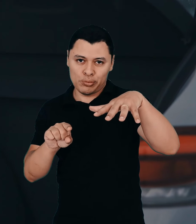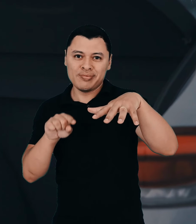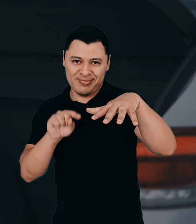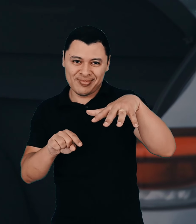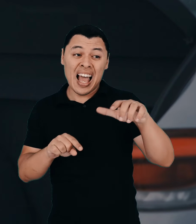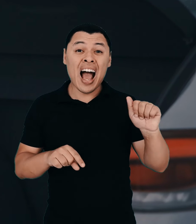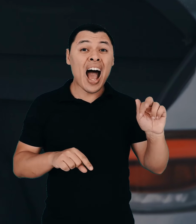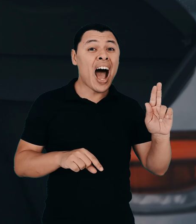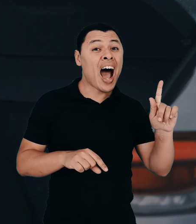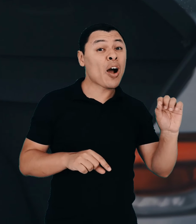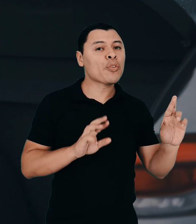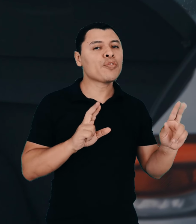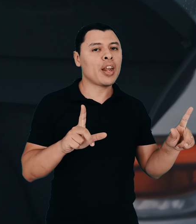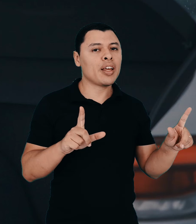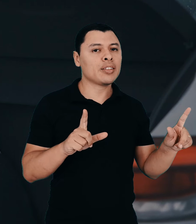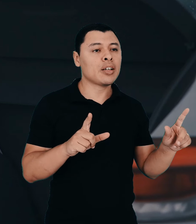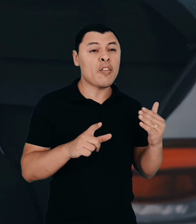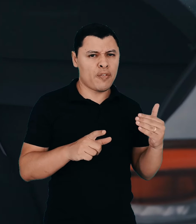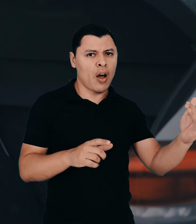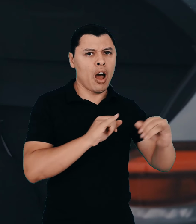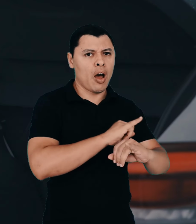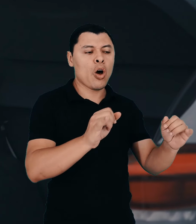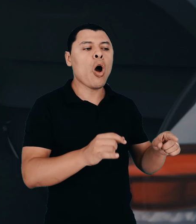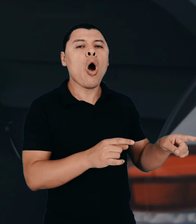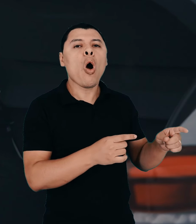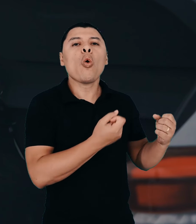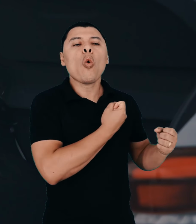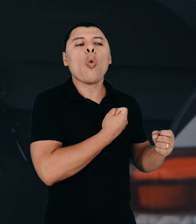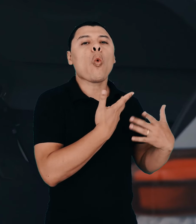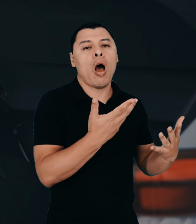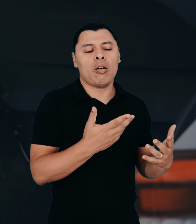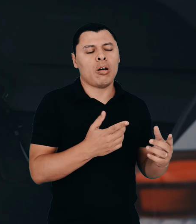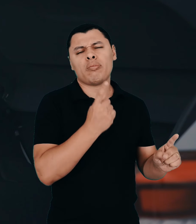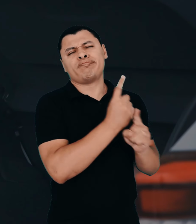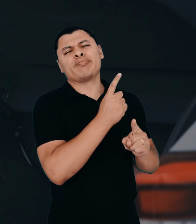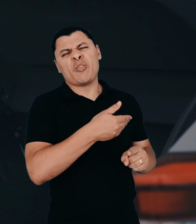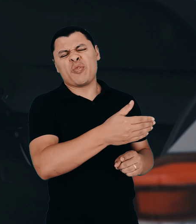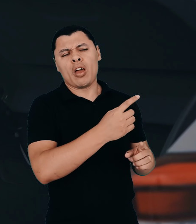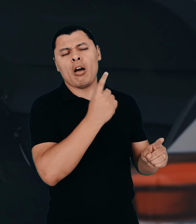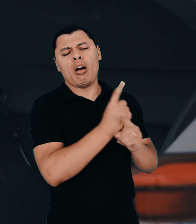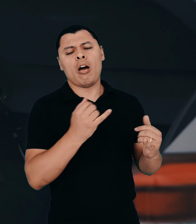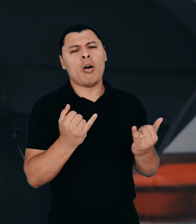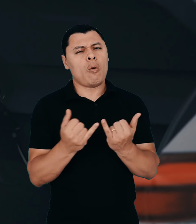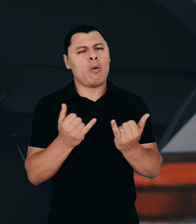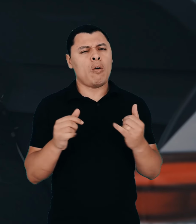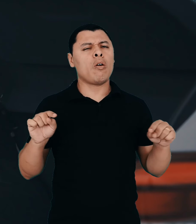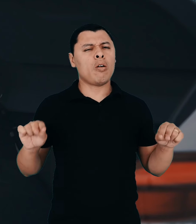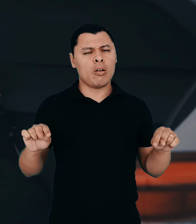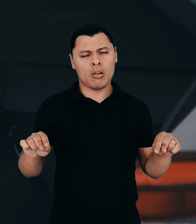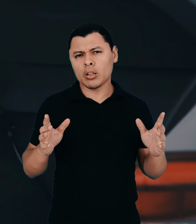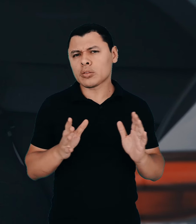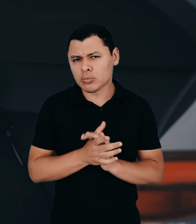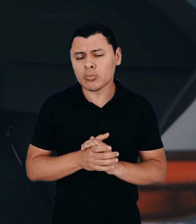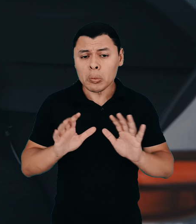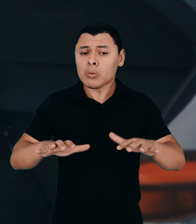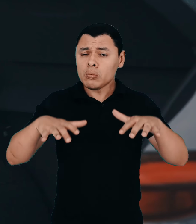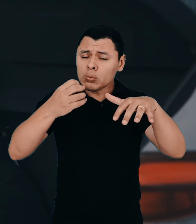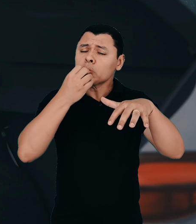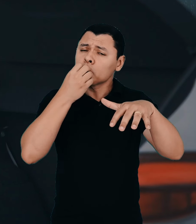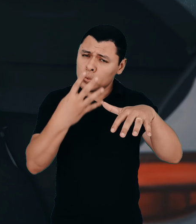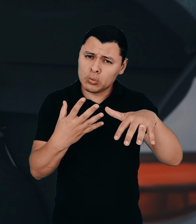nessa nova aferição, a gente vai ter um volume bem mais próximo do que se espera. Mas de forma geral é um porta-malas